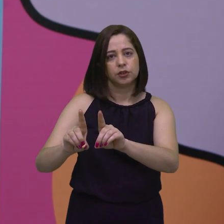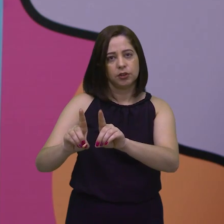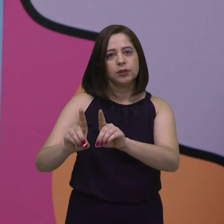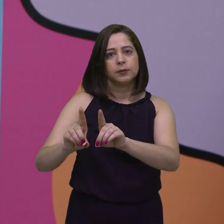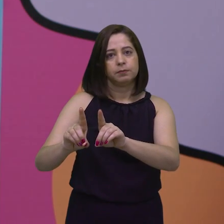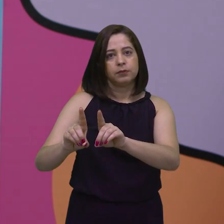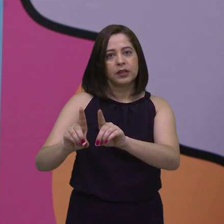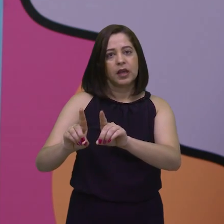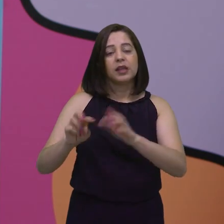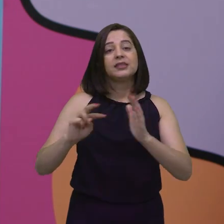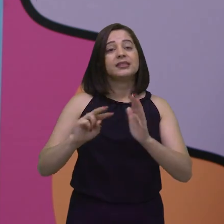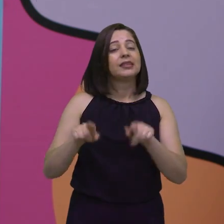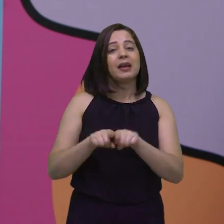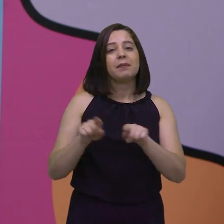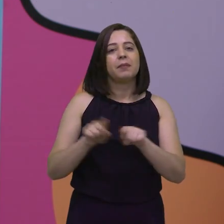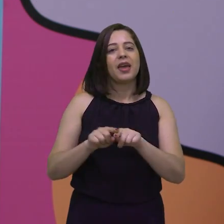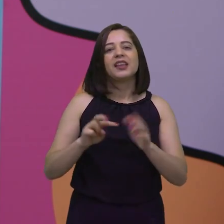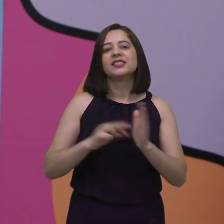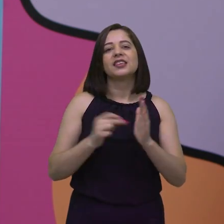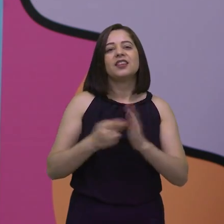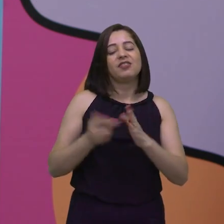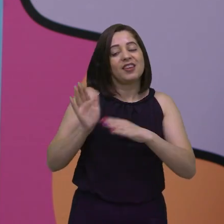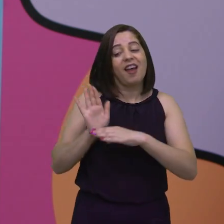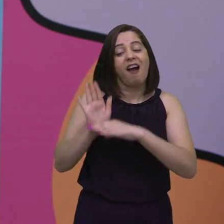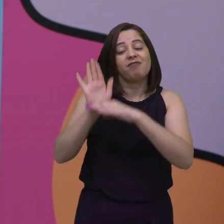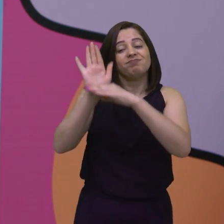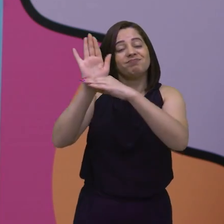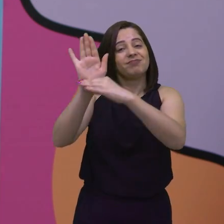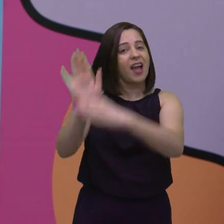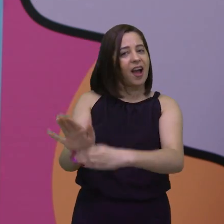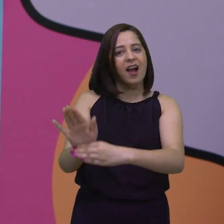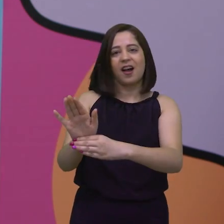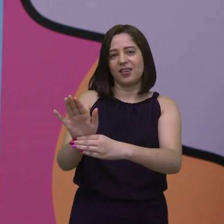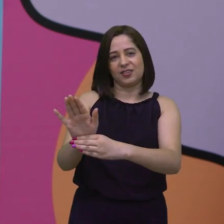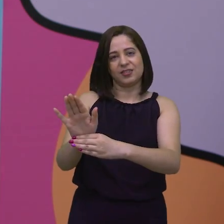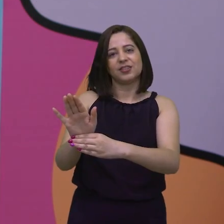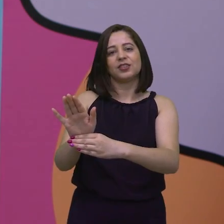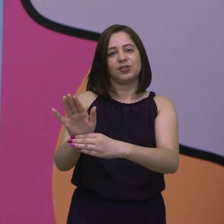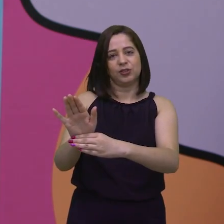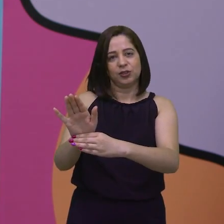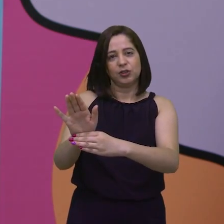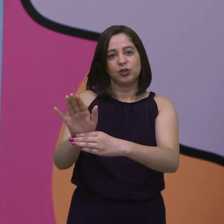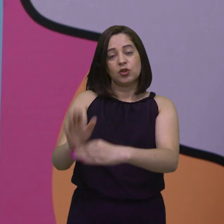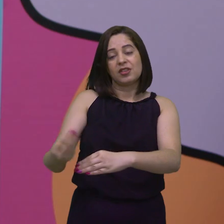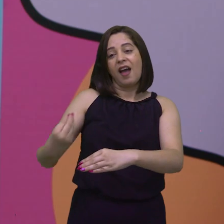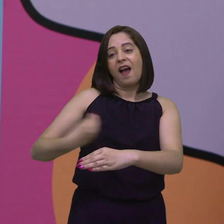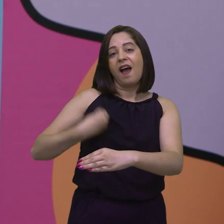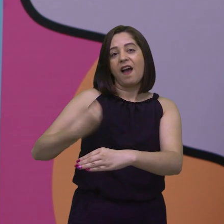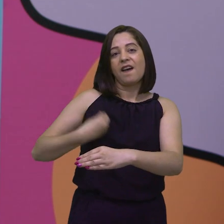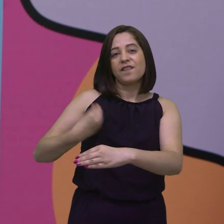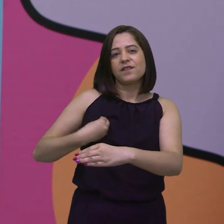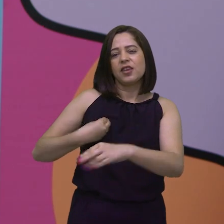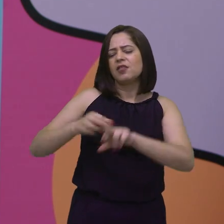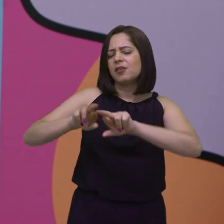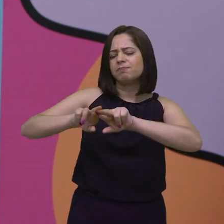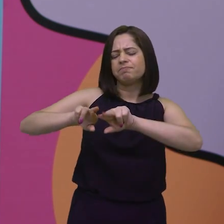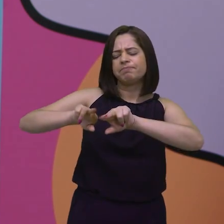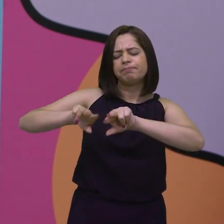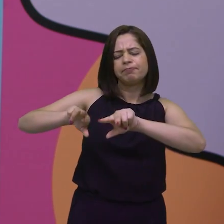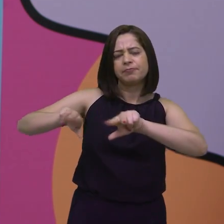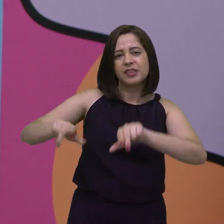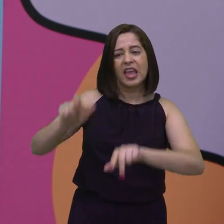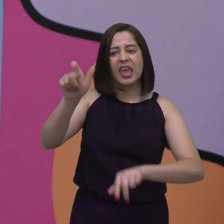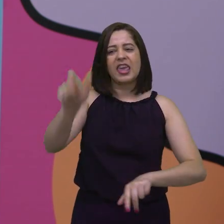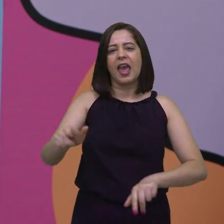você também atinge outras camadas da pessoa com deficiência, fazendo com que